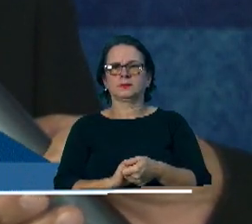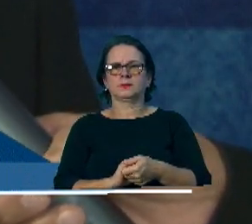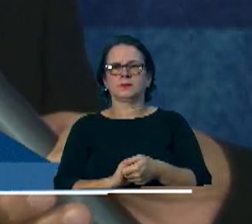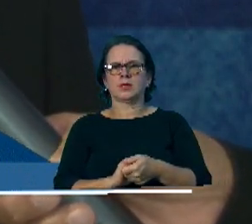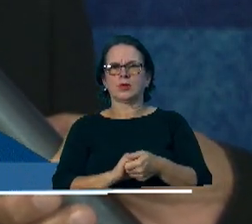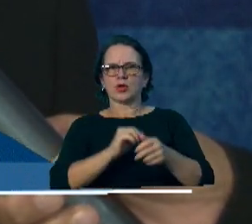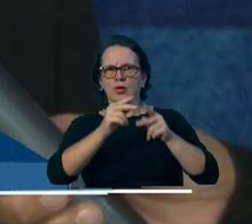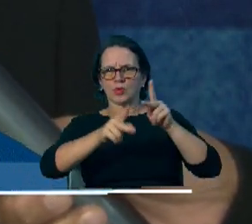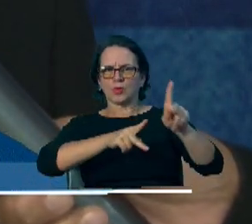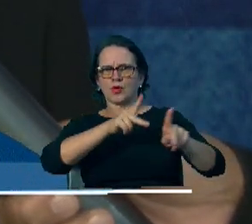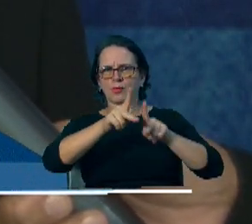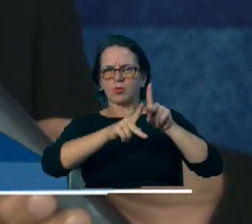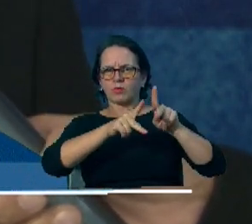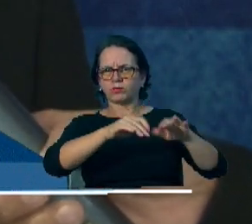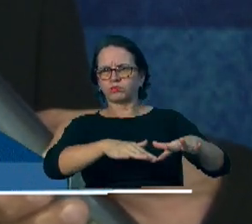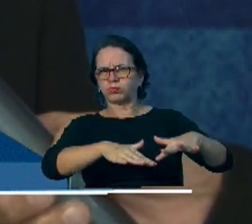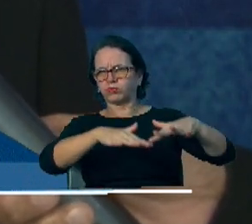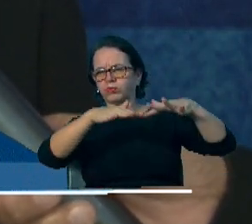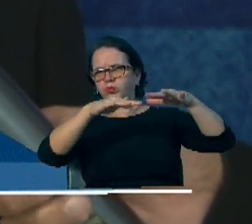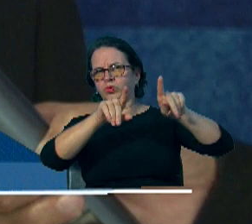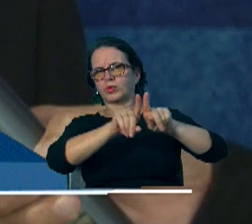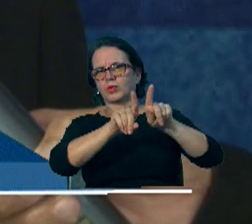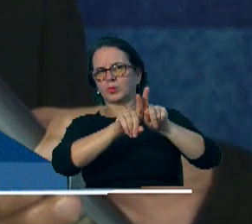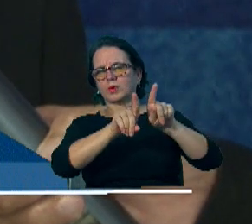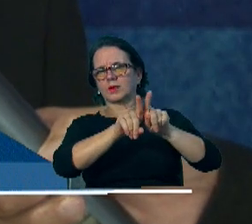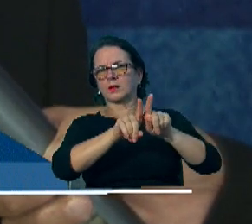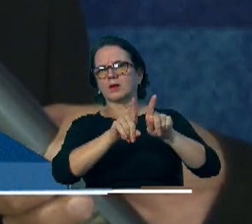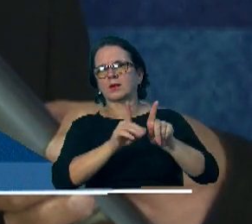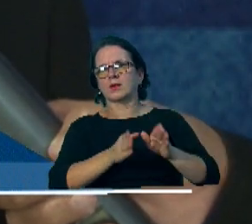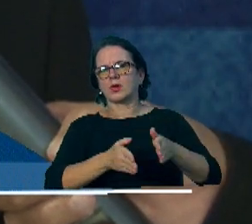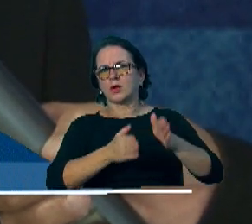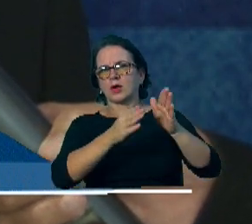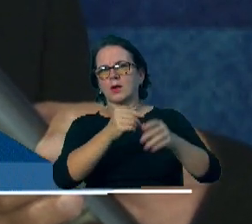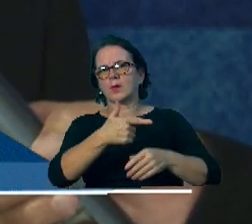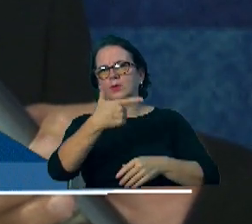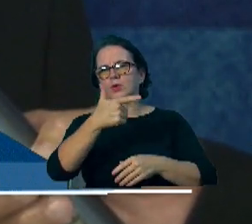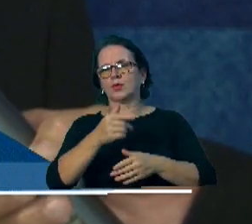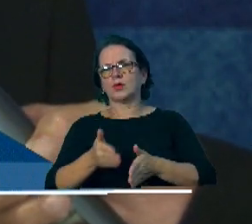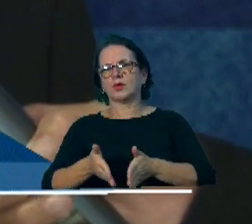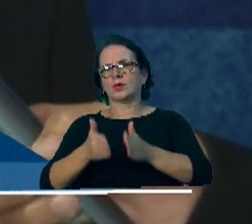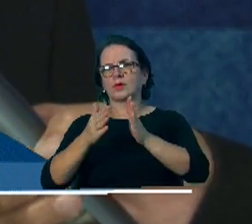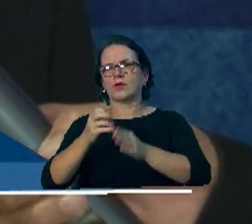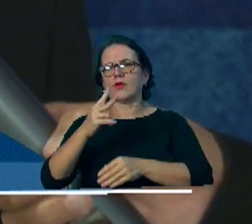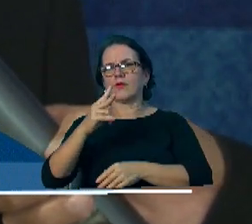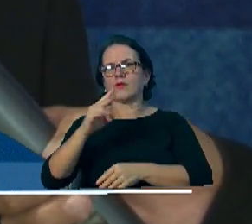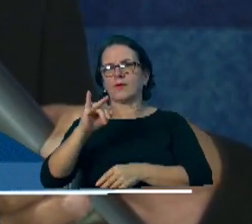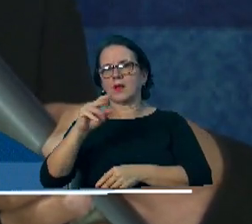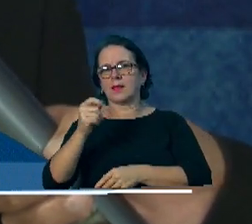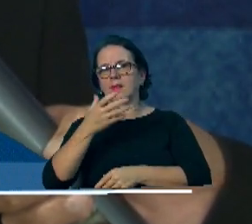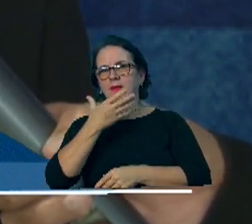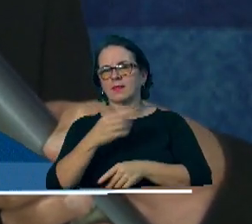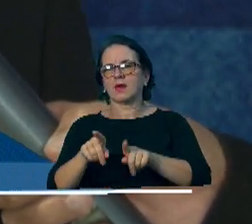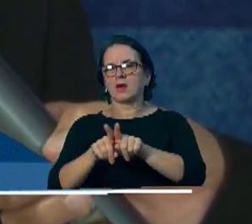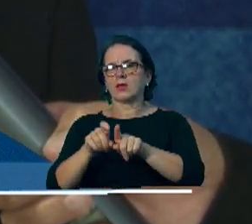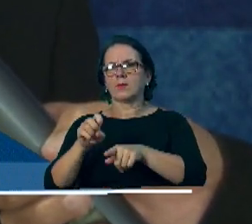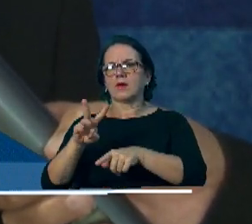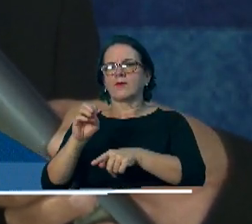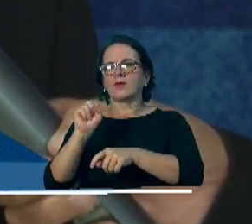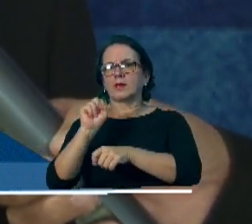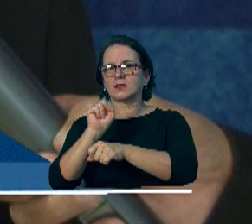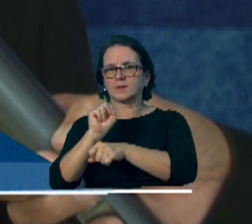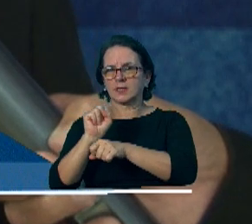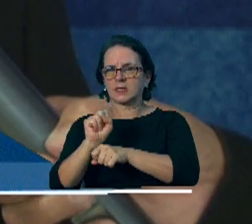uma população que cresceu muito hoje entre caminho 2 Vila Natal e Vila Esperança temos aí aproximar